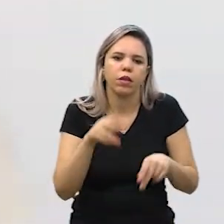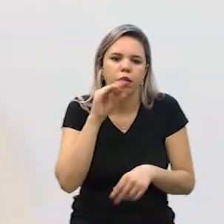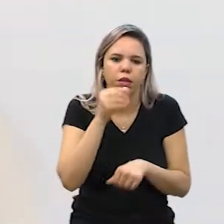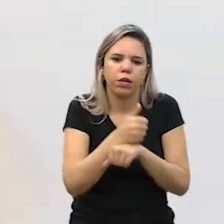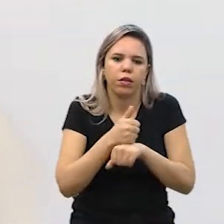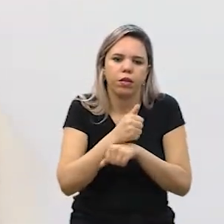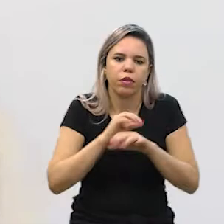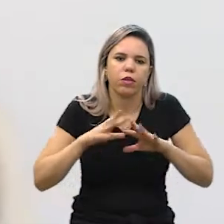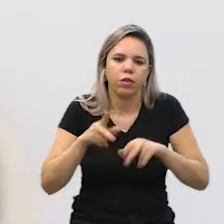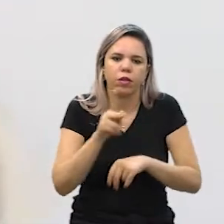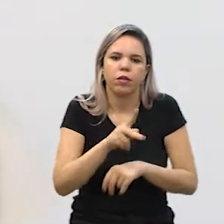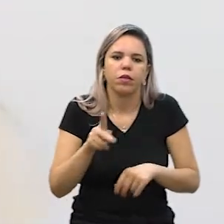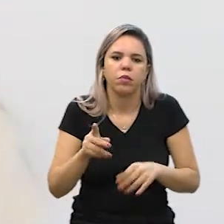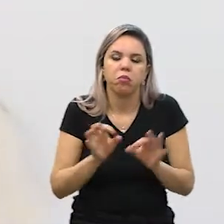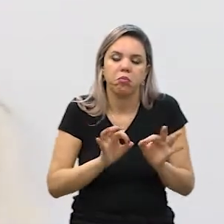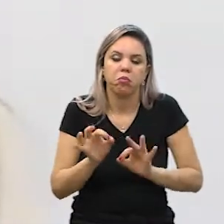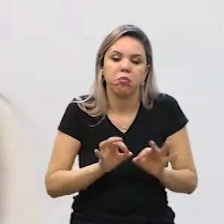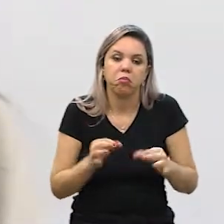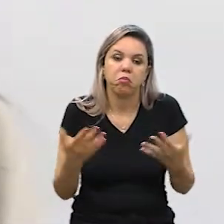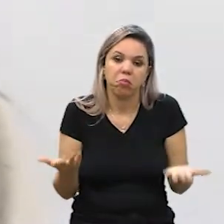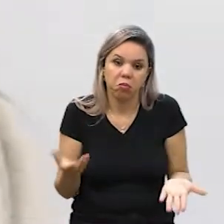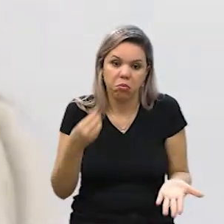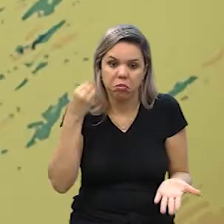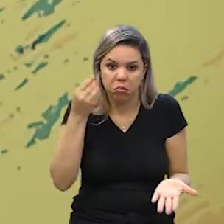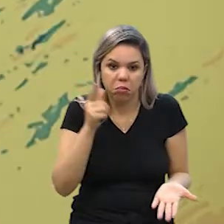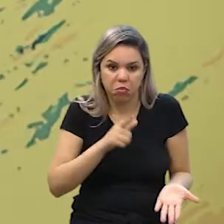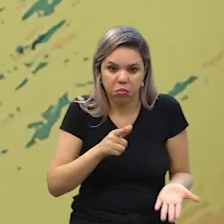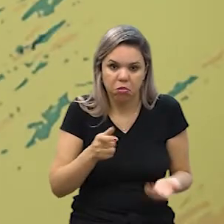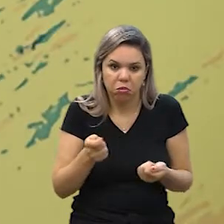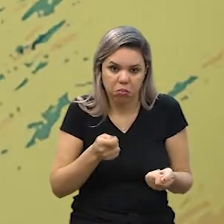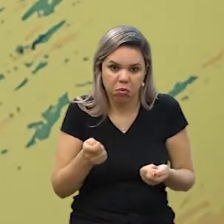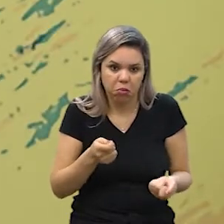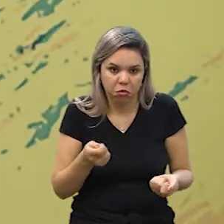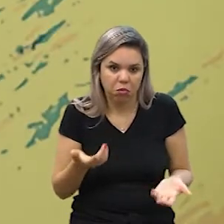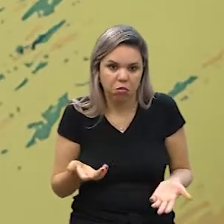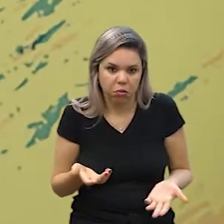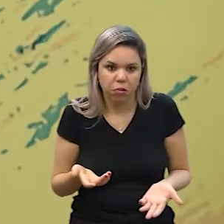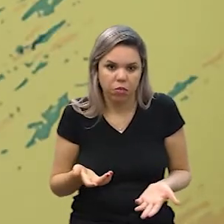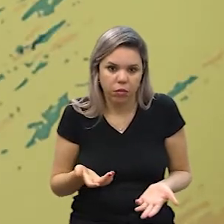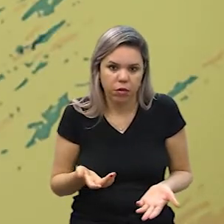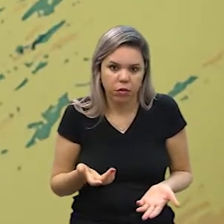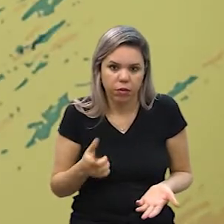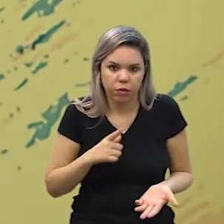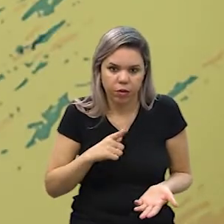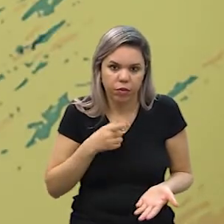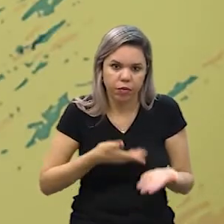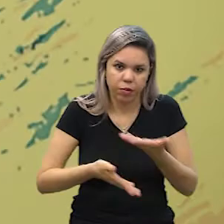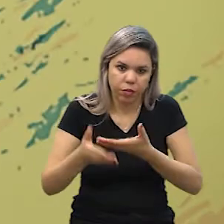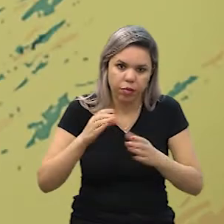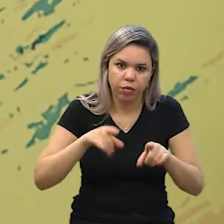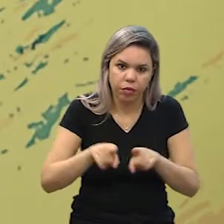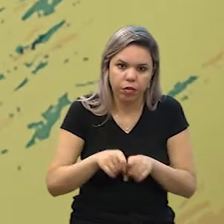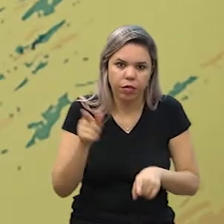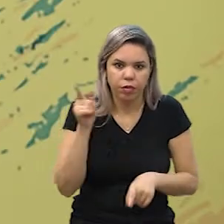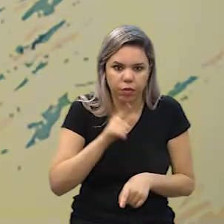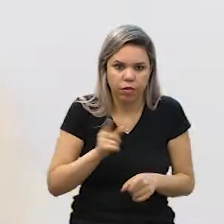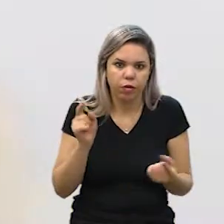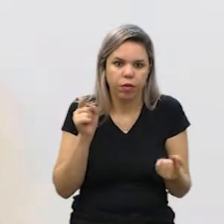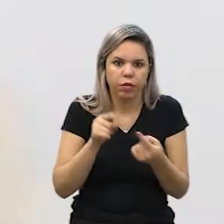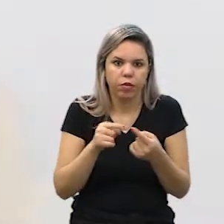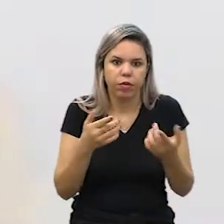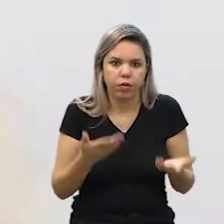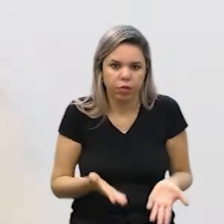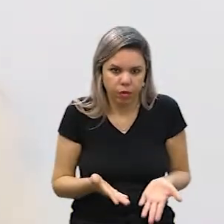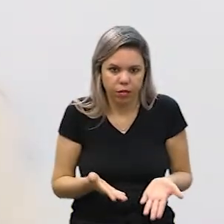Esse corpo docente, de fato, está preparado para conseguir haver essa interação, para conseguir